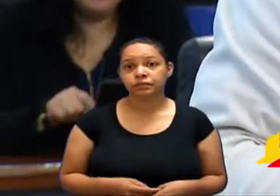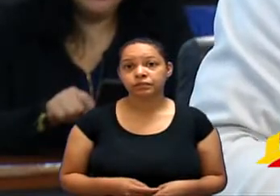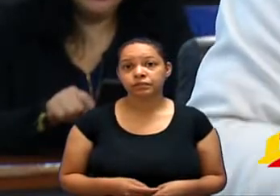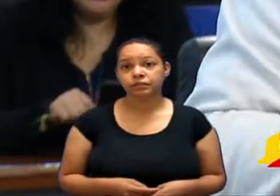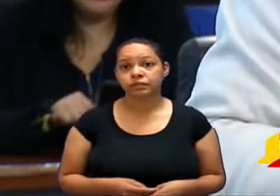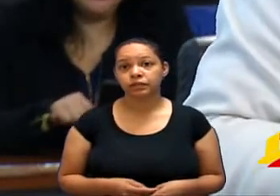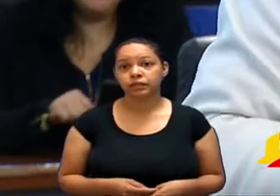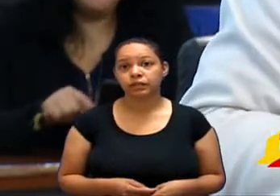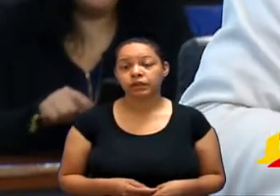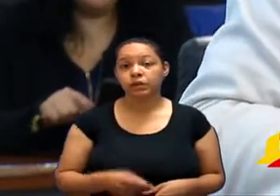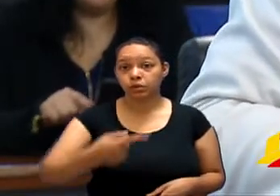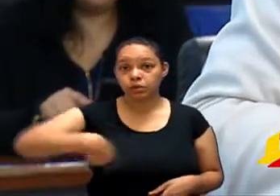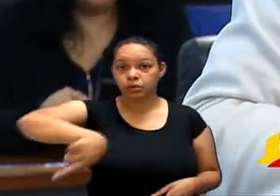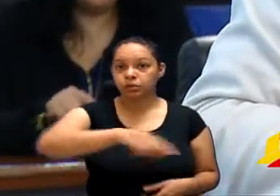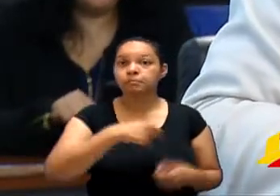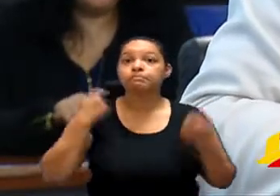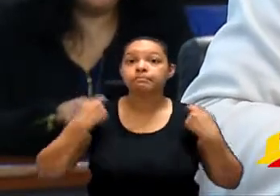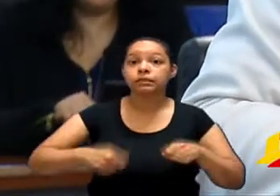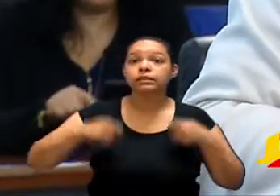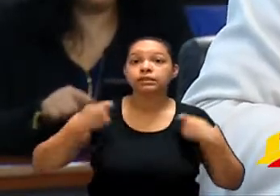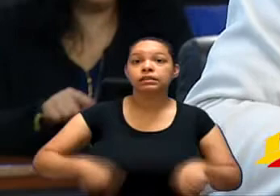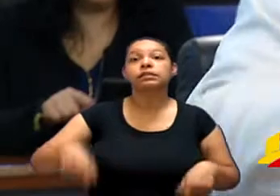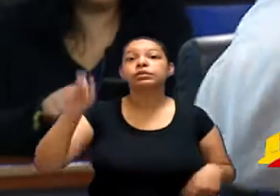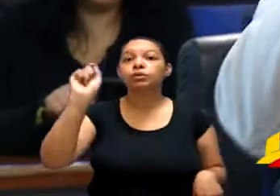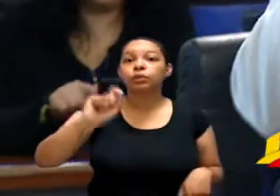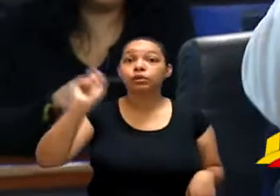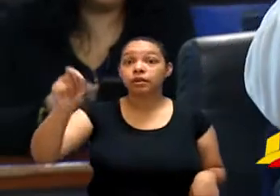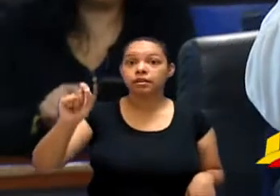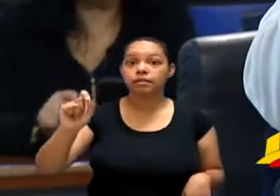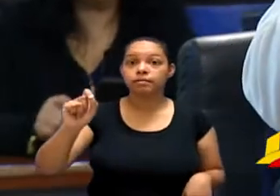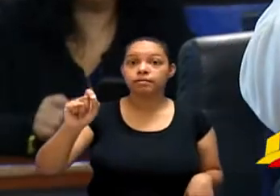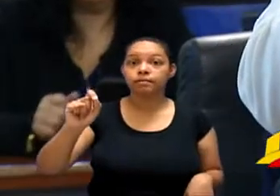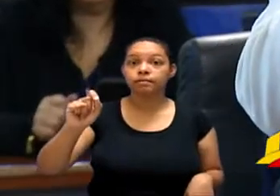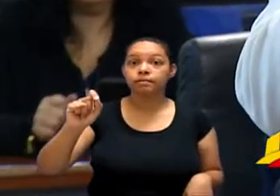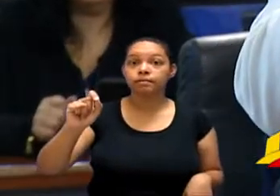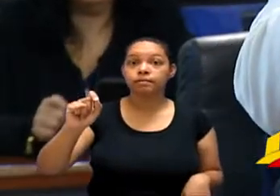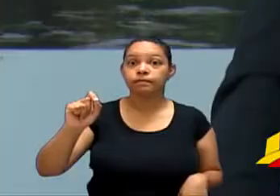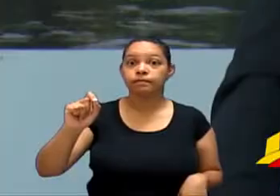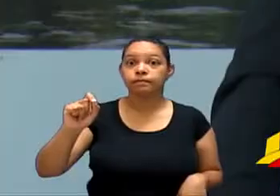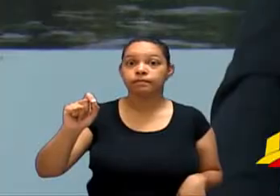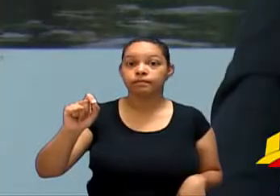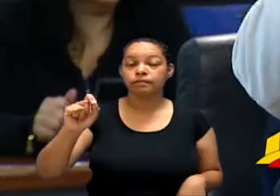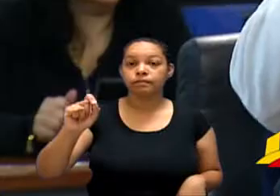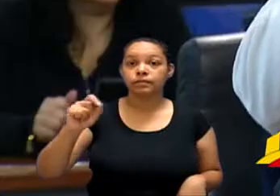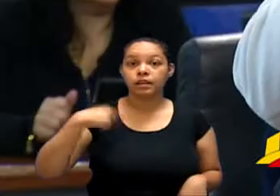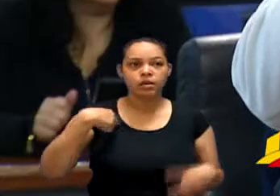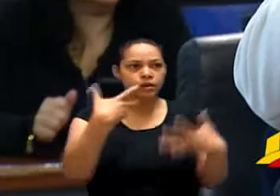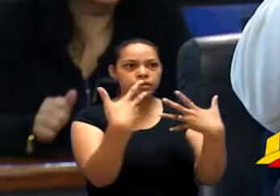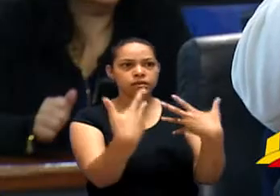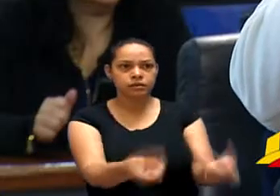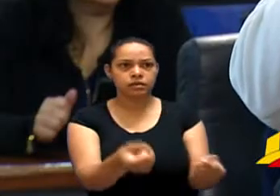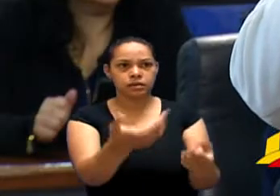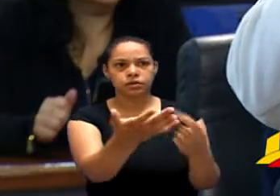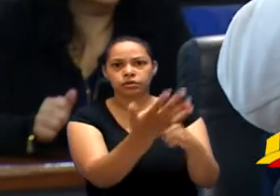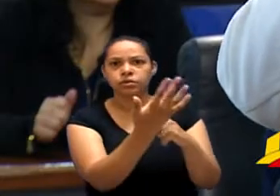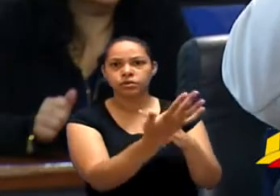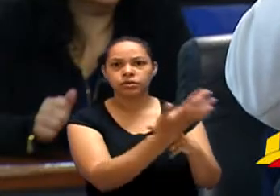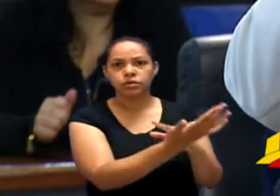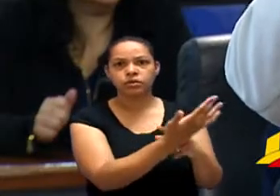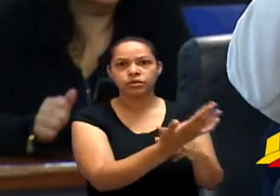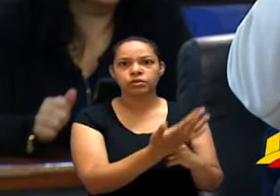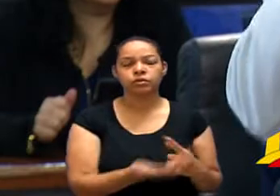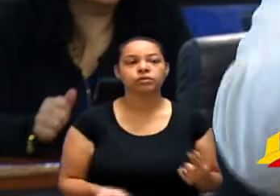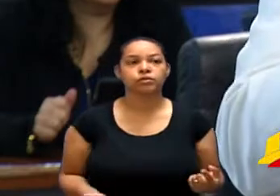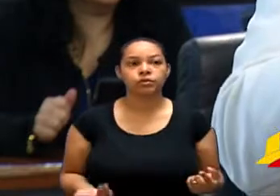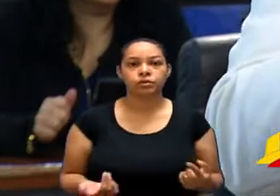e eu vou fazer isto também eu quero colaborar com o senhor e eu aceito muito a sua colaboração sua